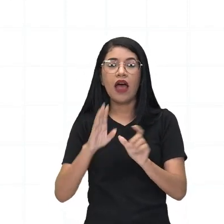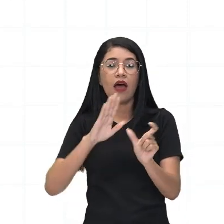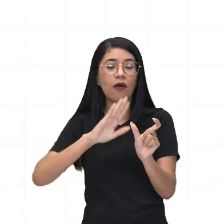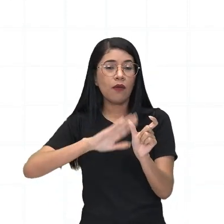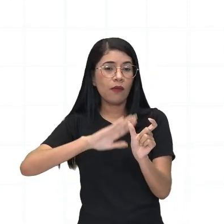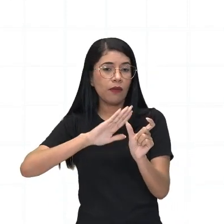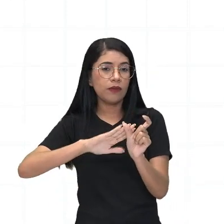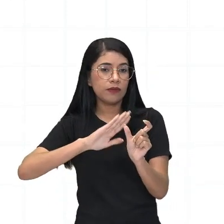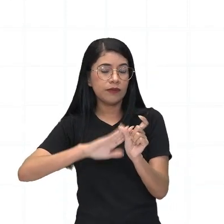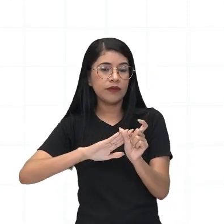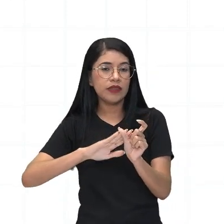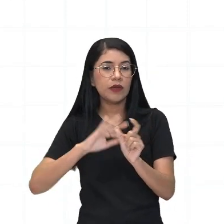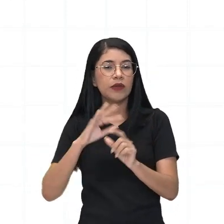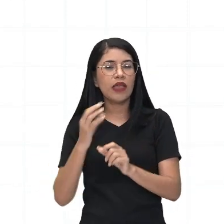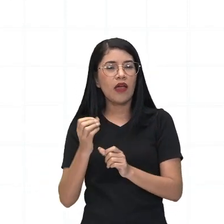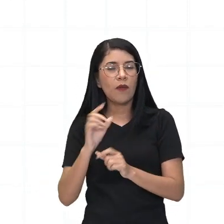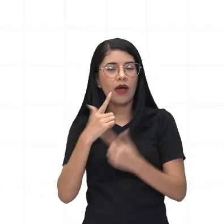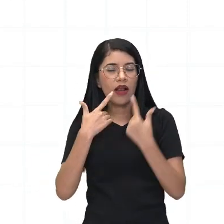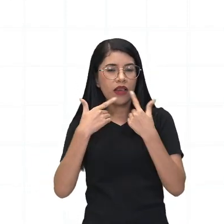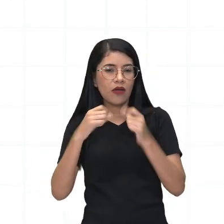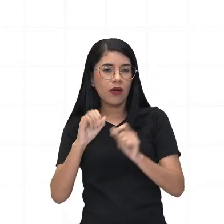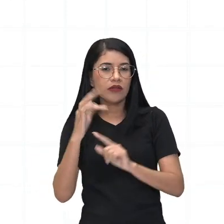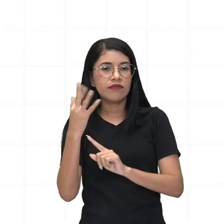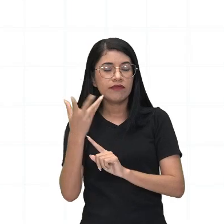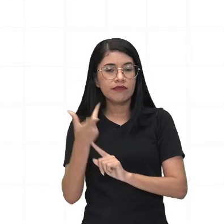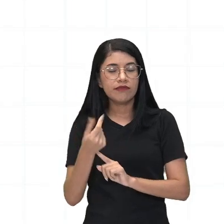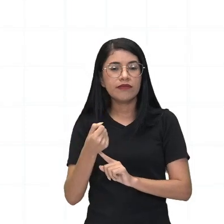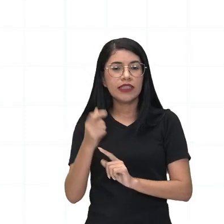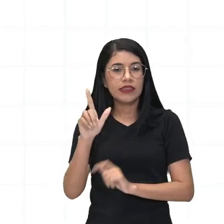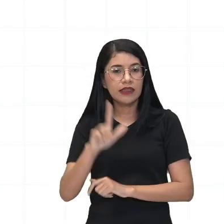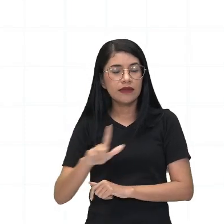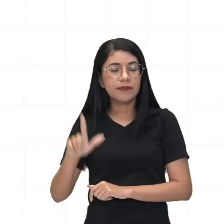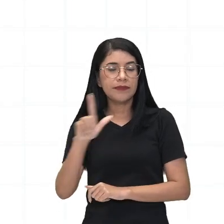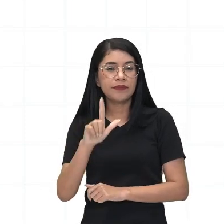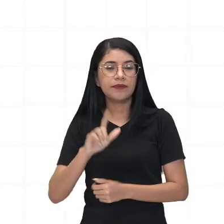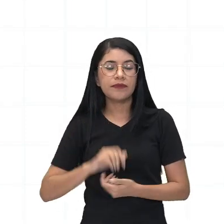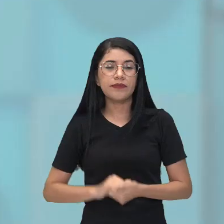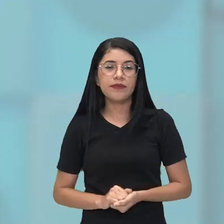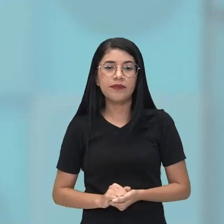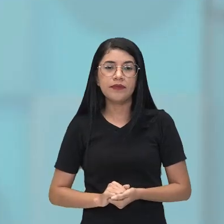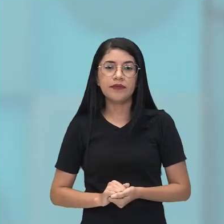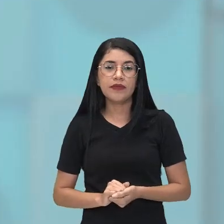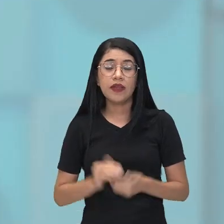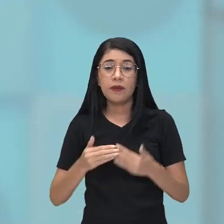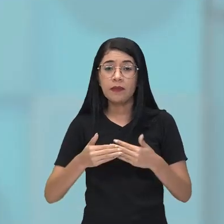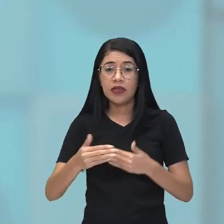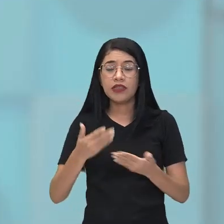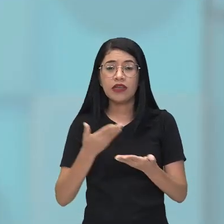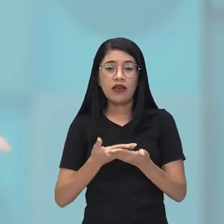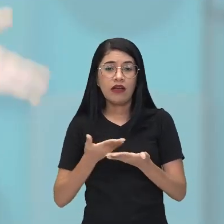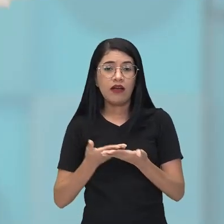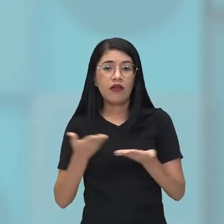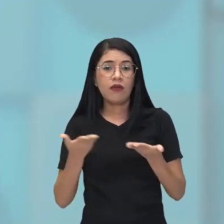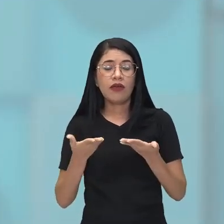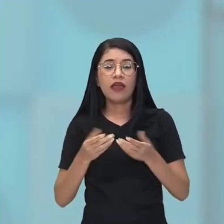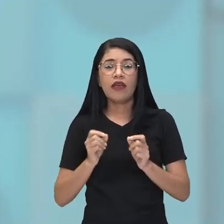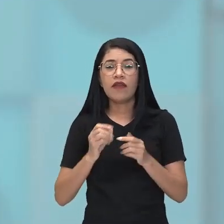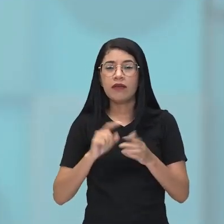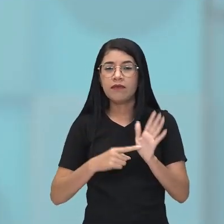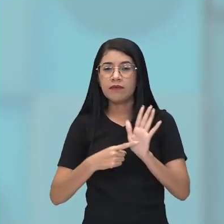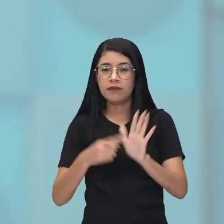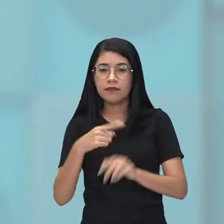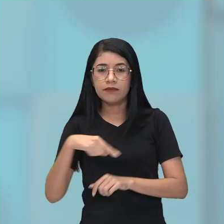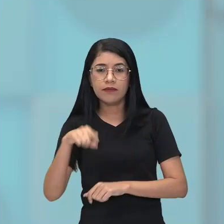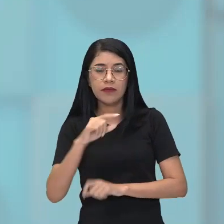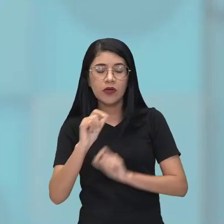essa linguagem artística e literária, ok? Então, a partir deste momento desta aula, nós vamos então